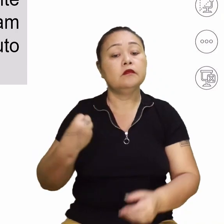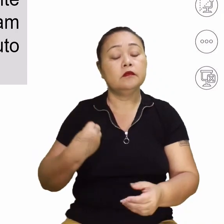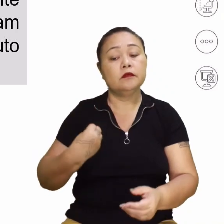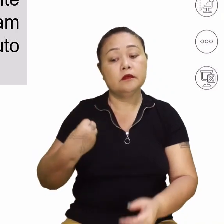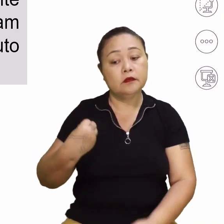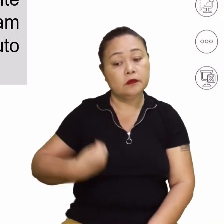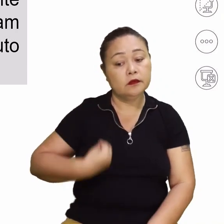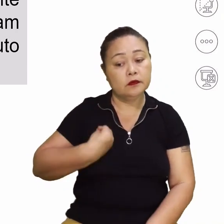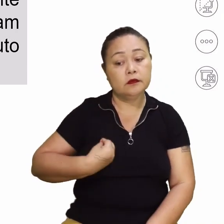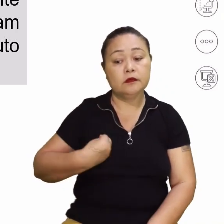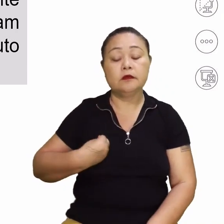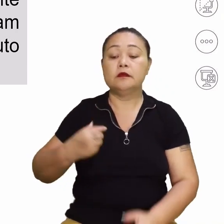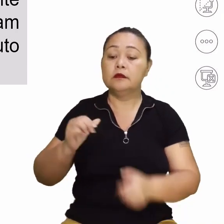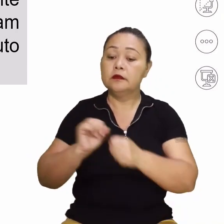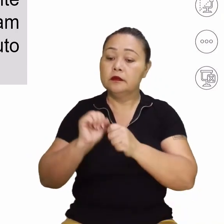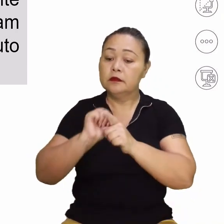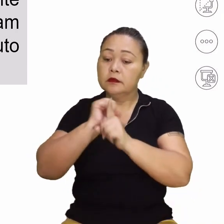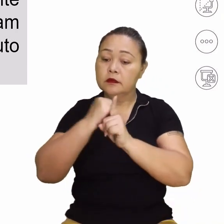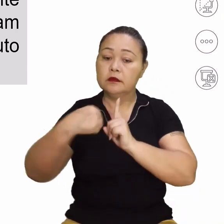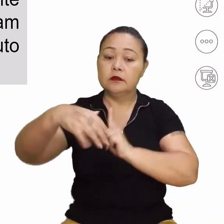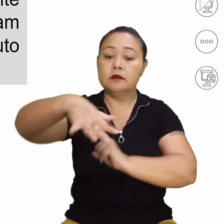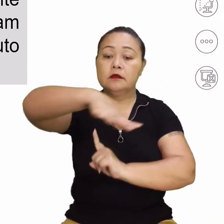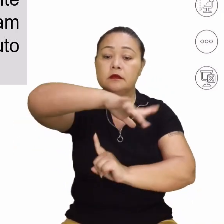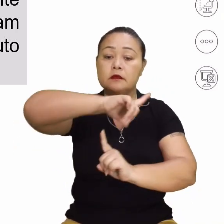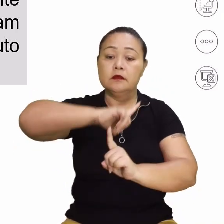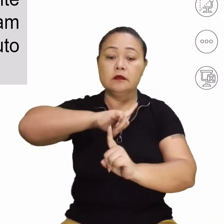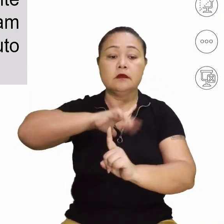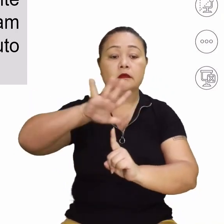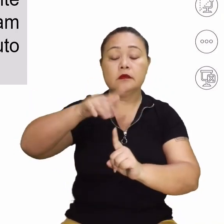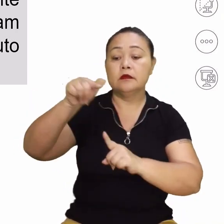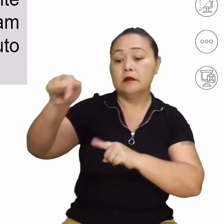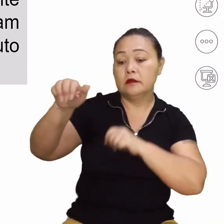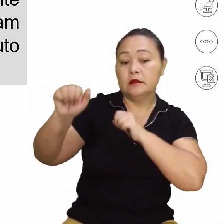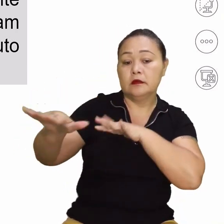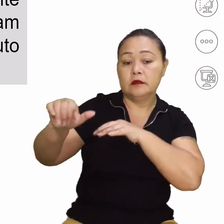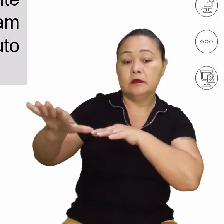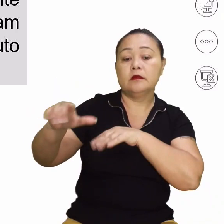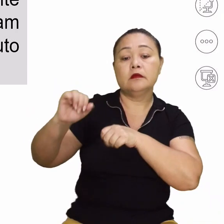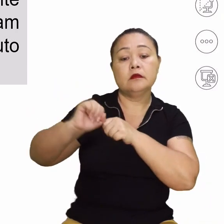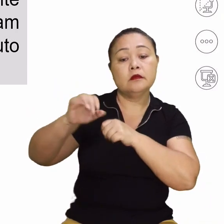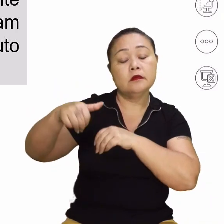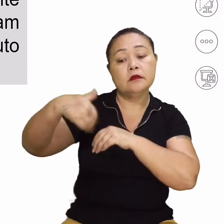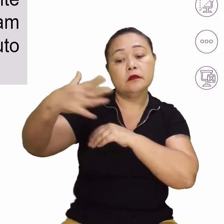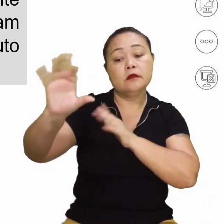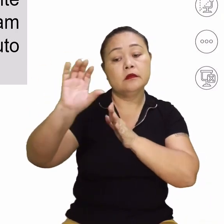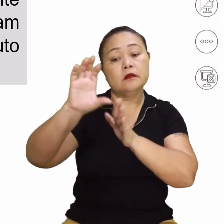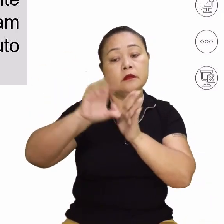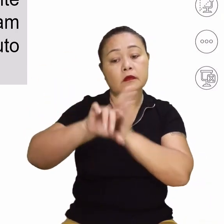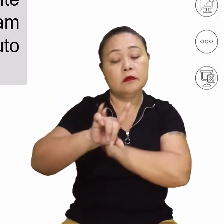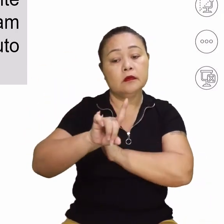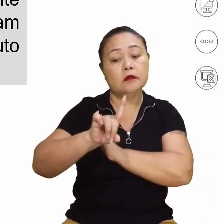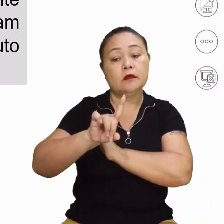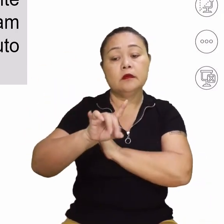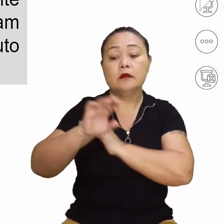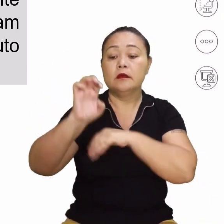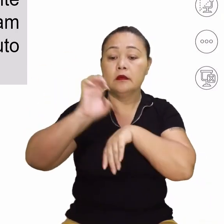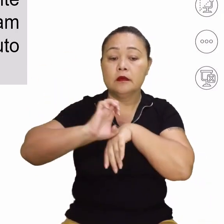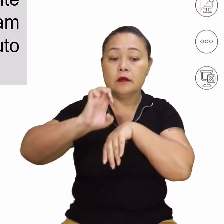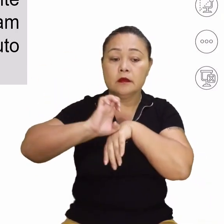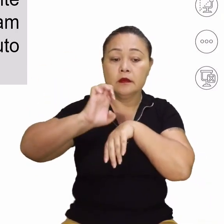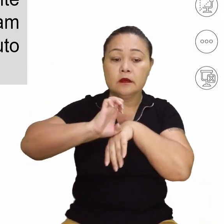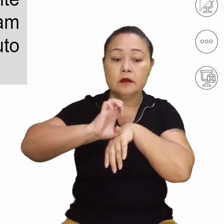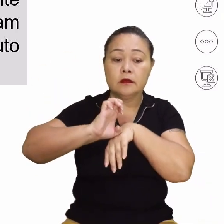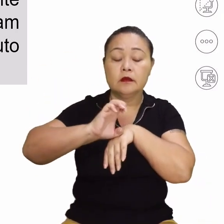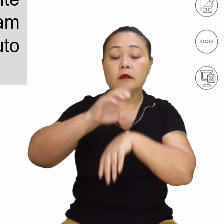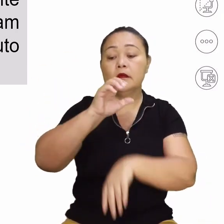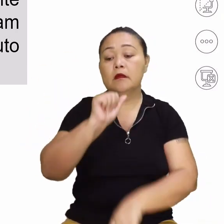tribal na área Sete de Setembro que abrange os municípios de Cacoal Espigão